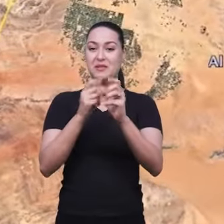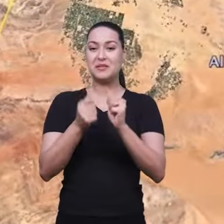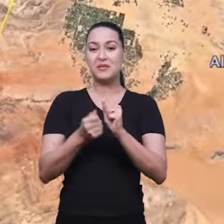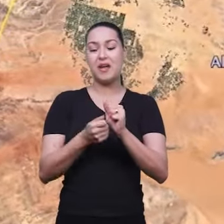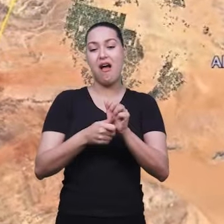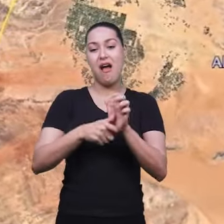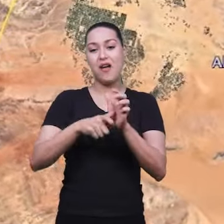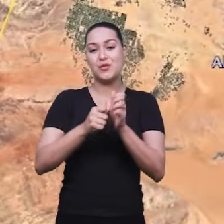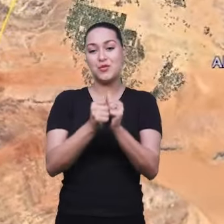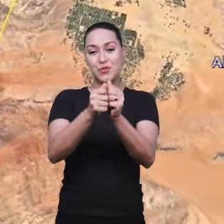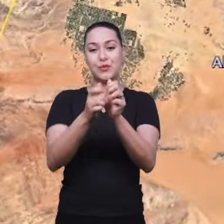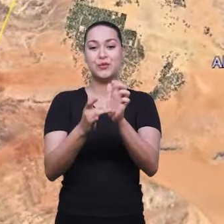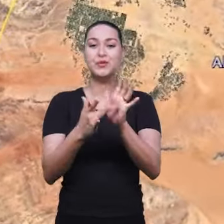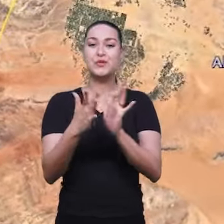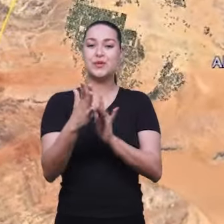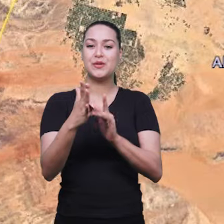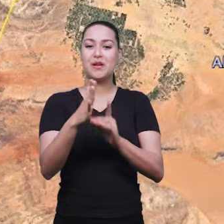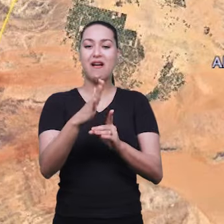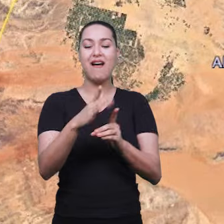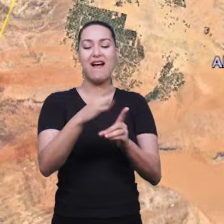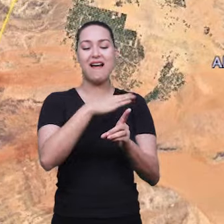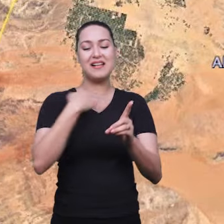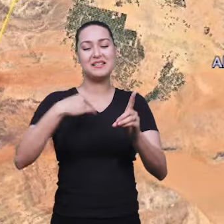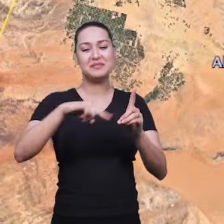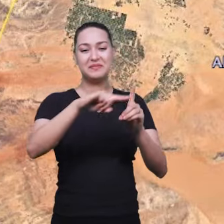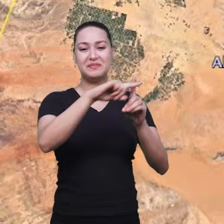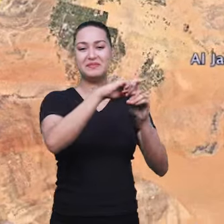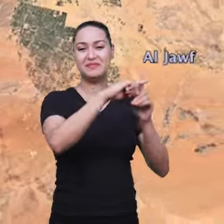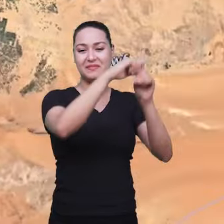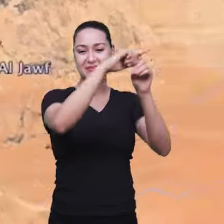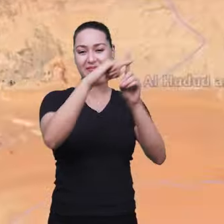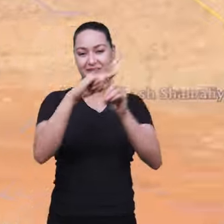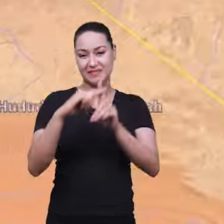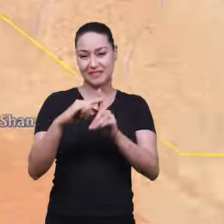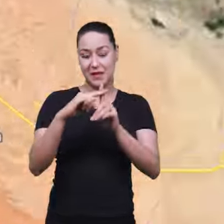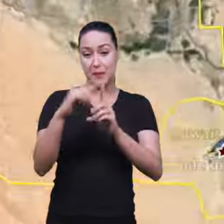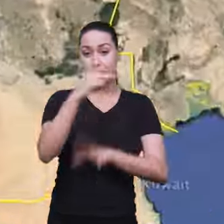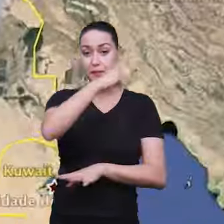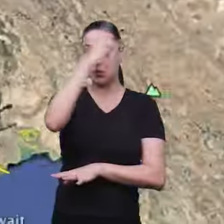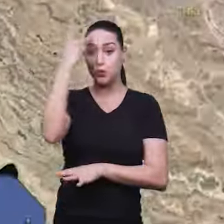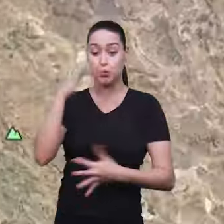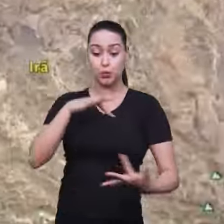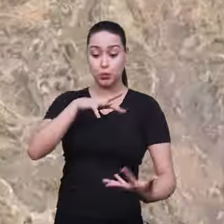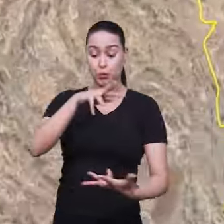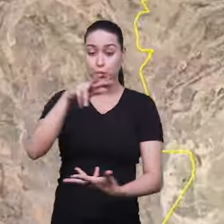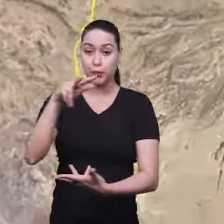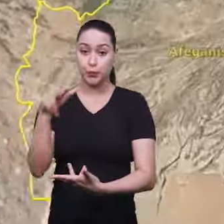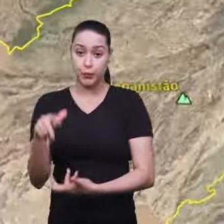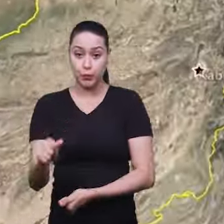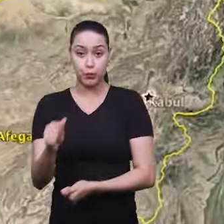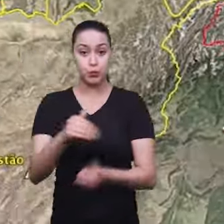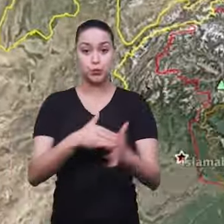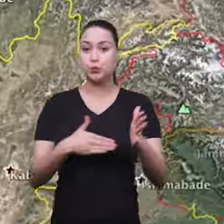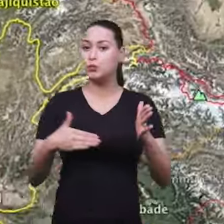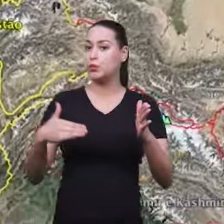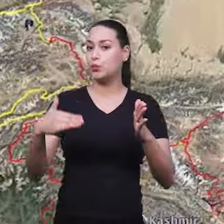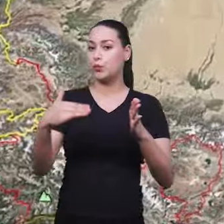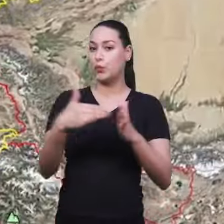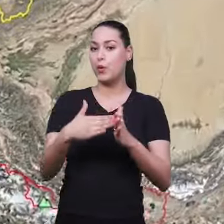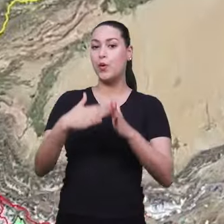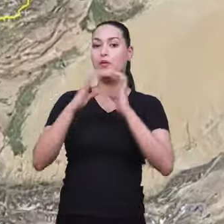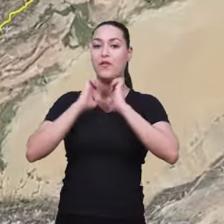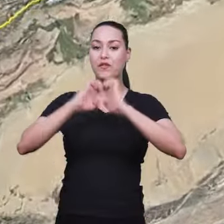na véspera de sua morte na cruz do Calvário. Pessoas de todas as partes do mundo têm sido alcançadas